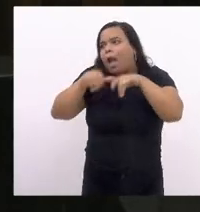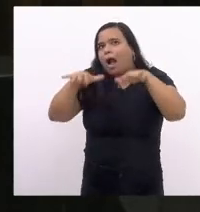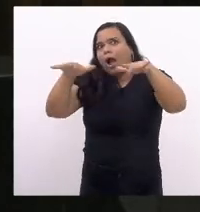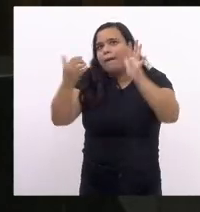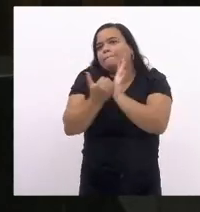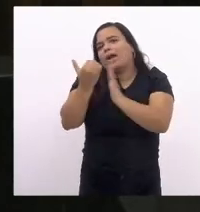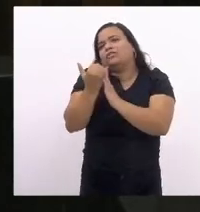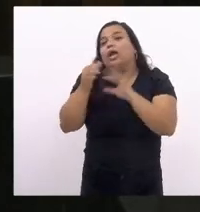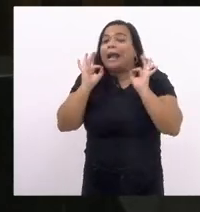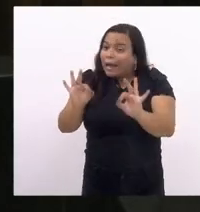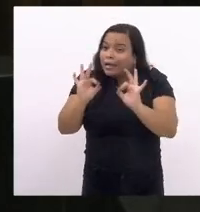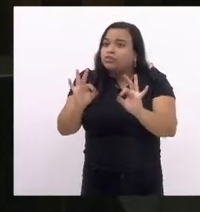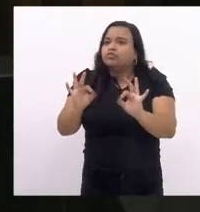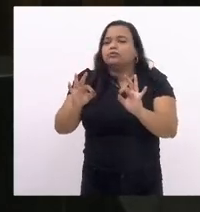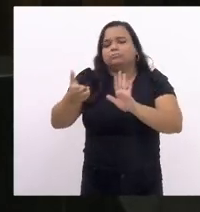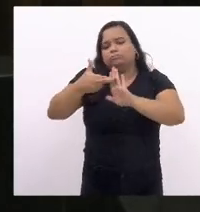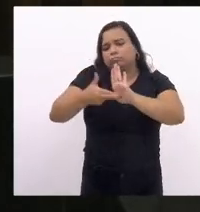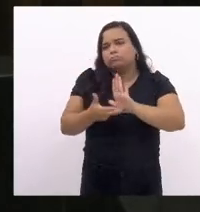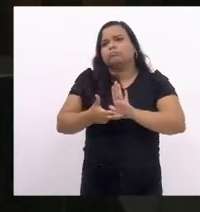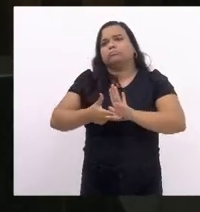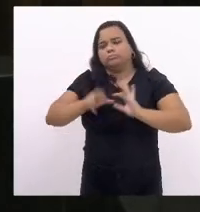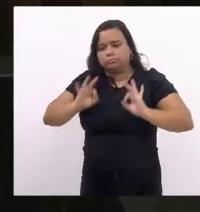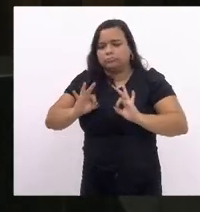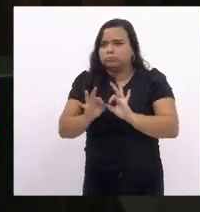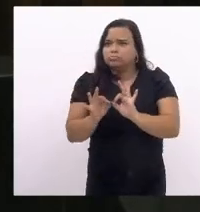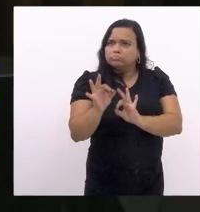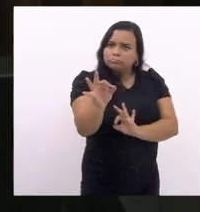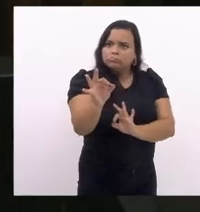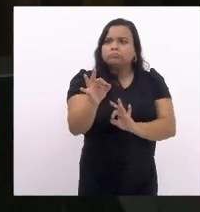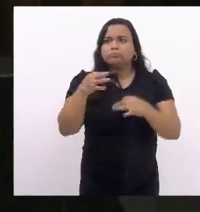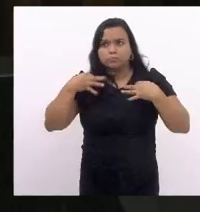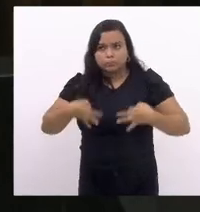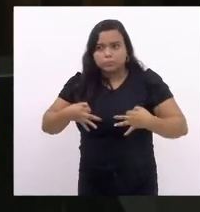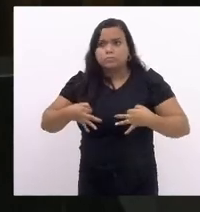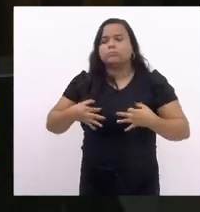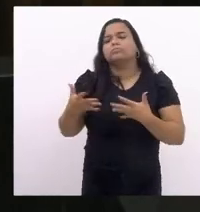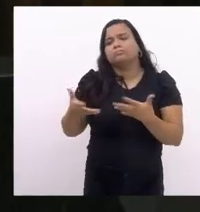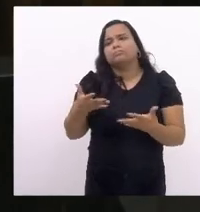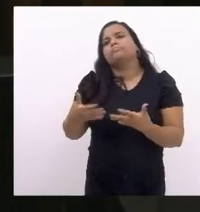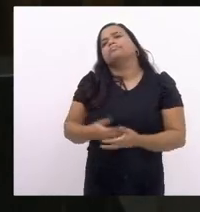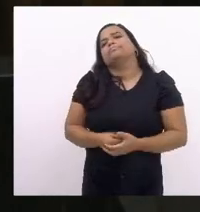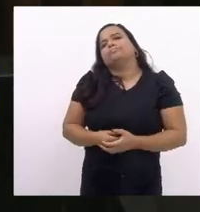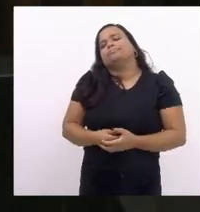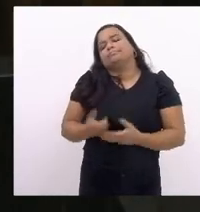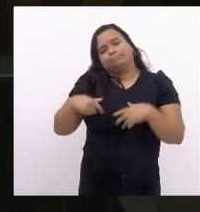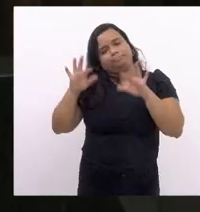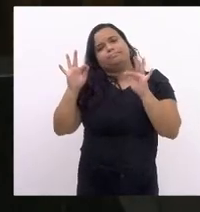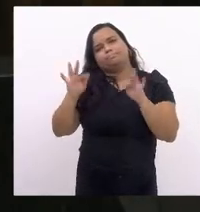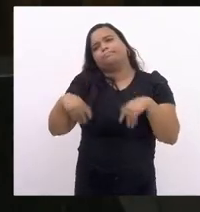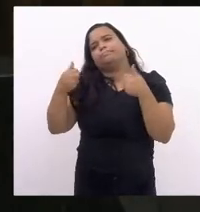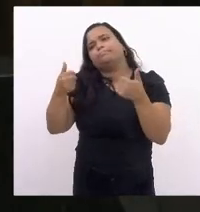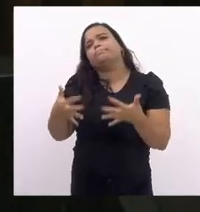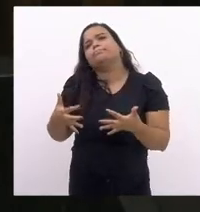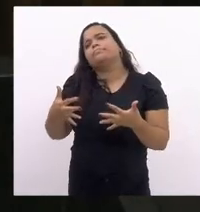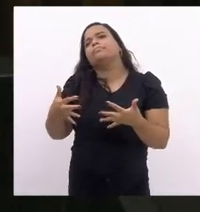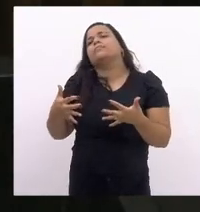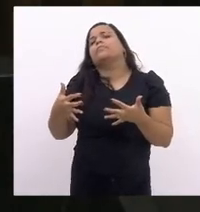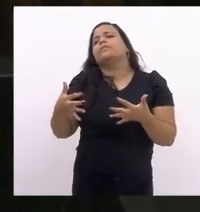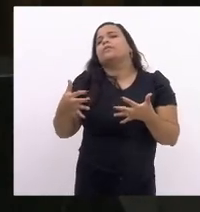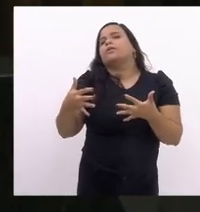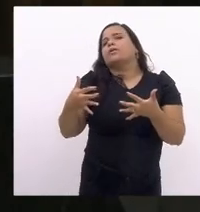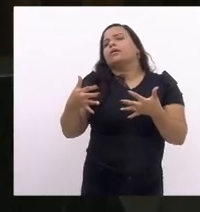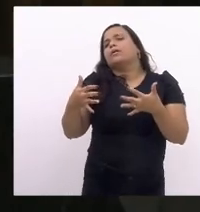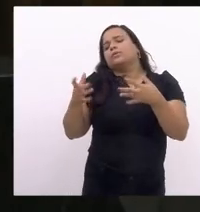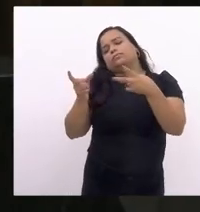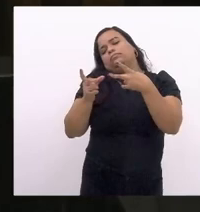garantir protocolos mais rígidos de afastamento, de distanciamento, para cortar a disseminação. Então, eu quero concluir explicando por que eu apresentei o